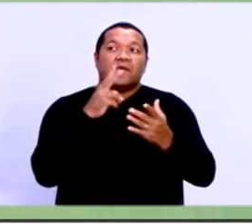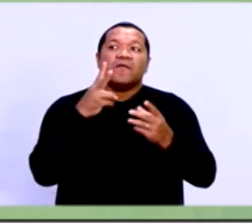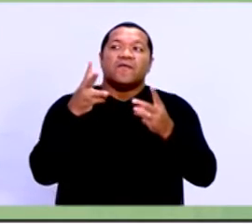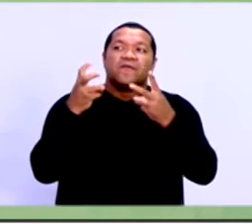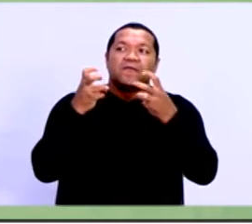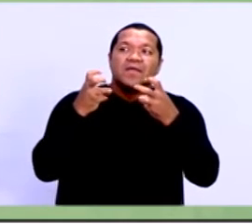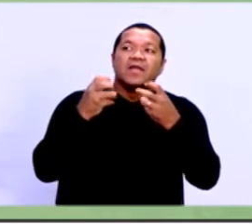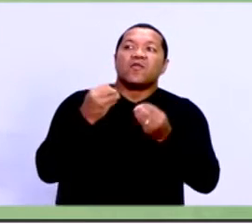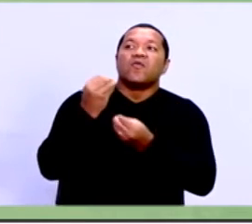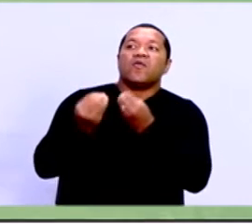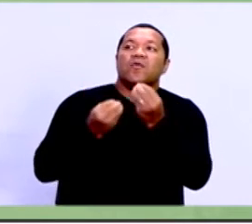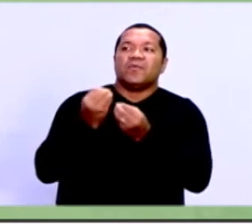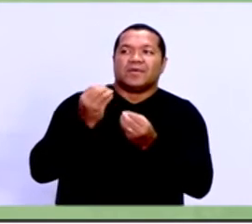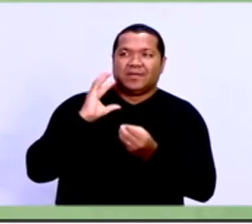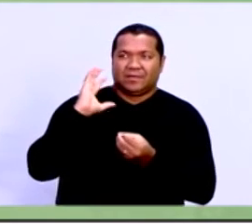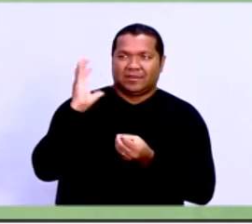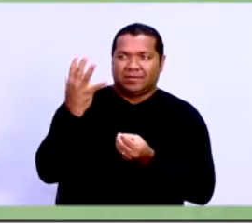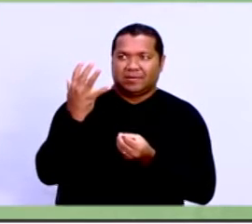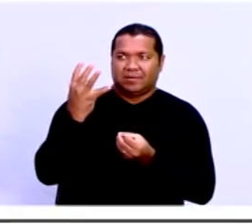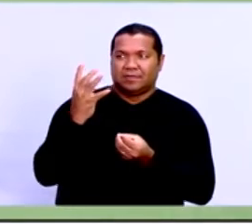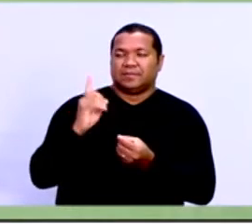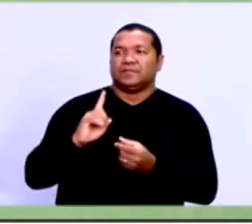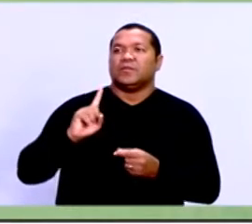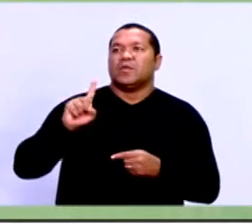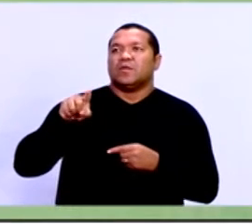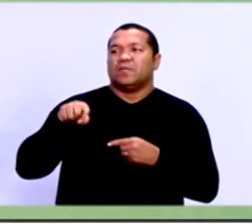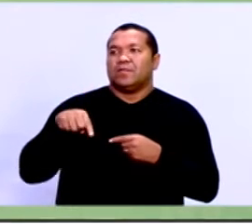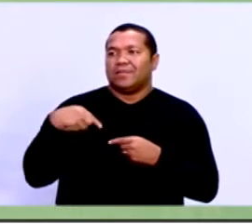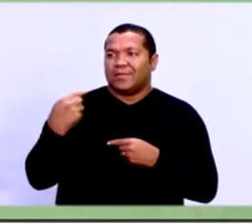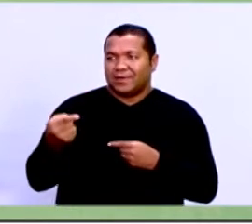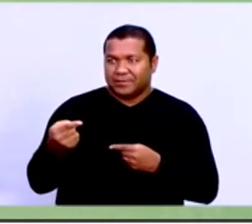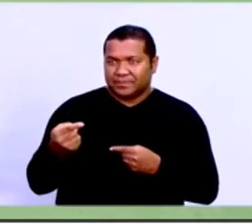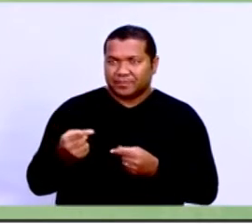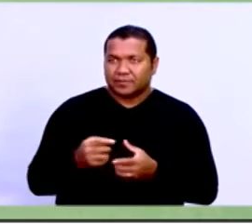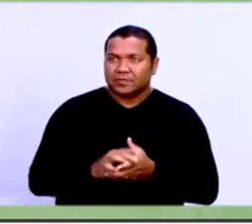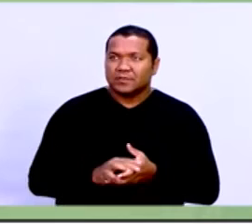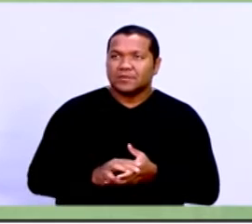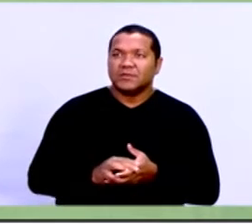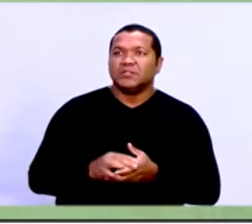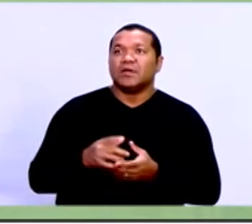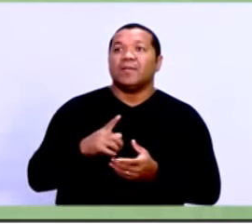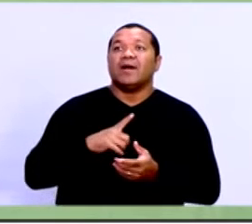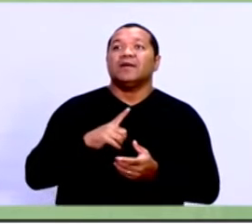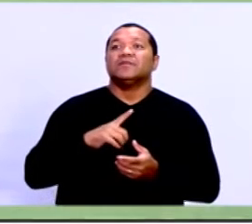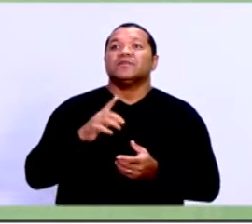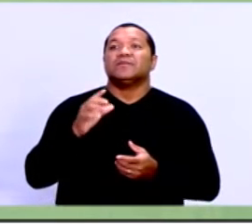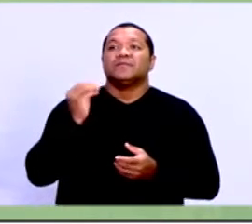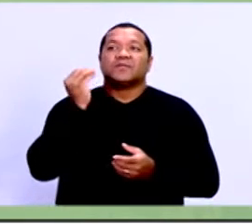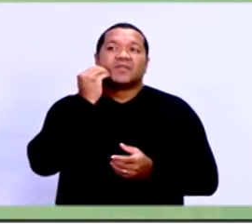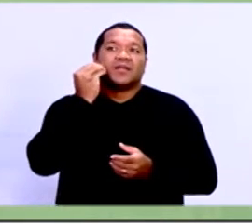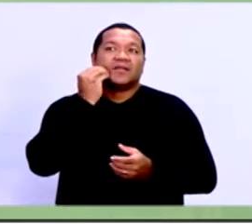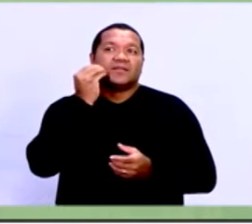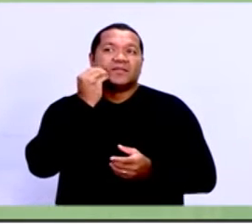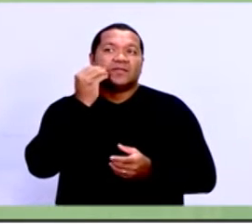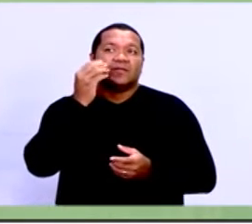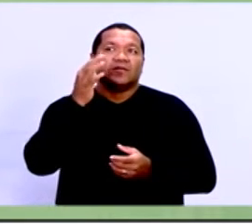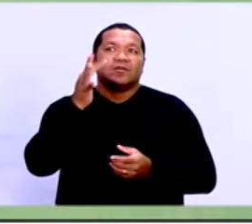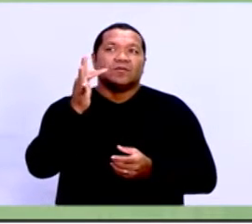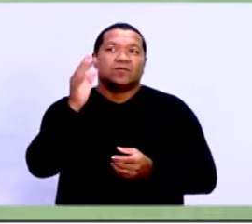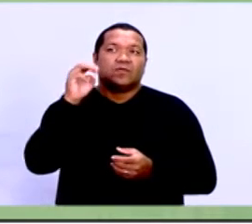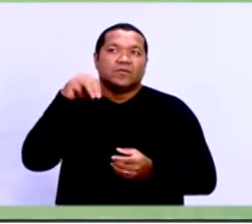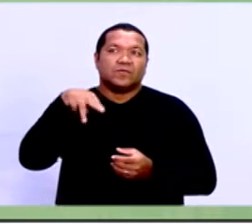acontecendo o próximo a técnica é o teste funcional o teste caixa